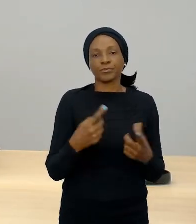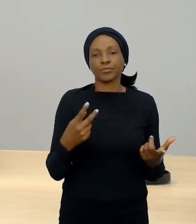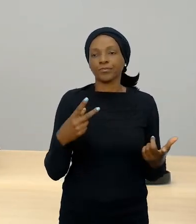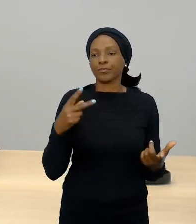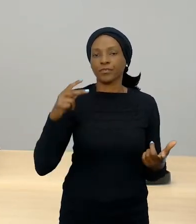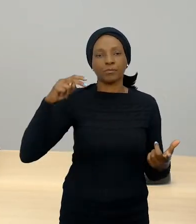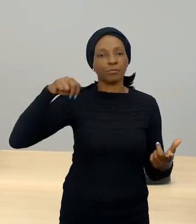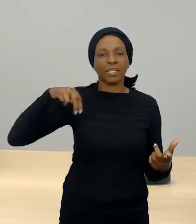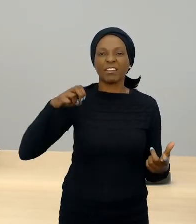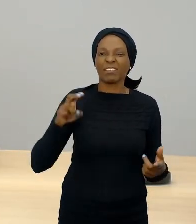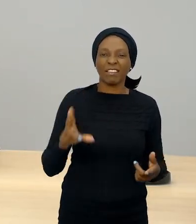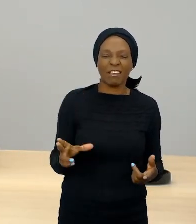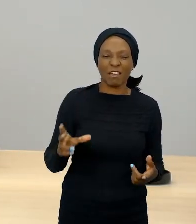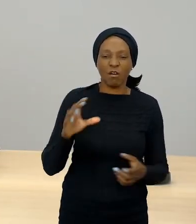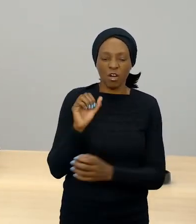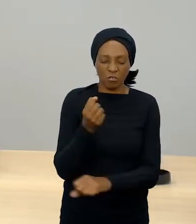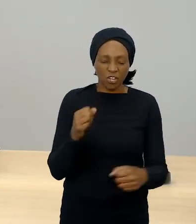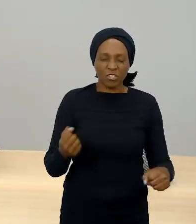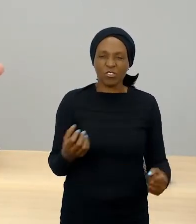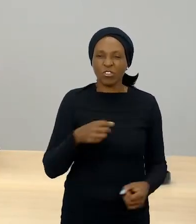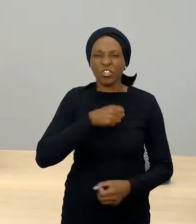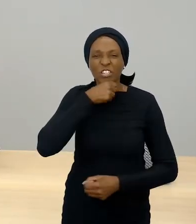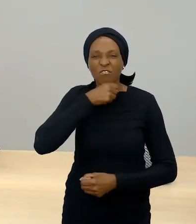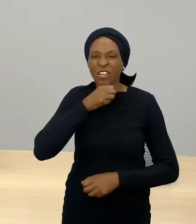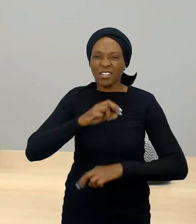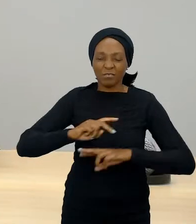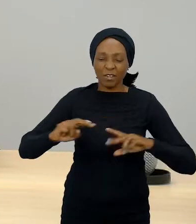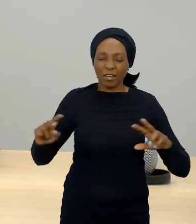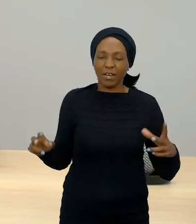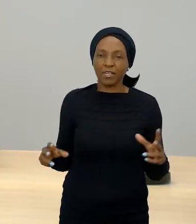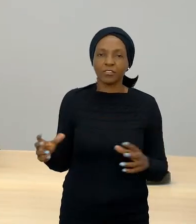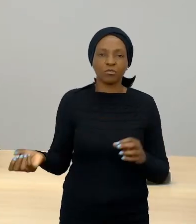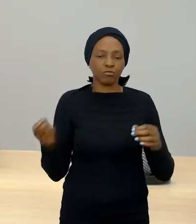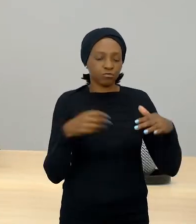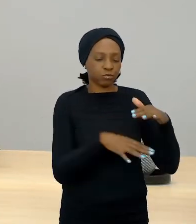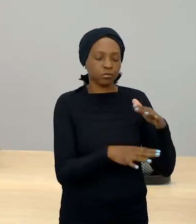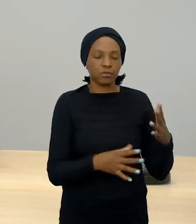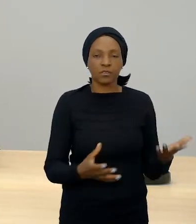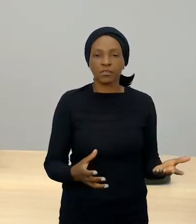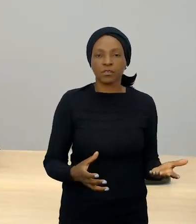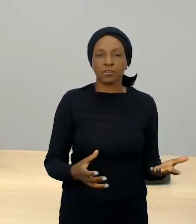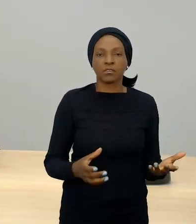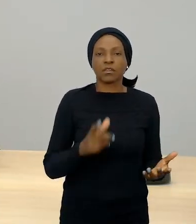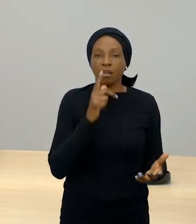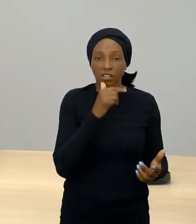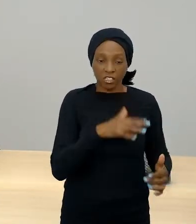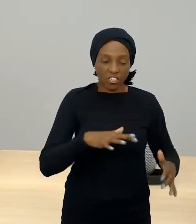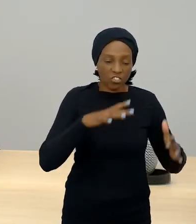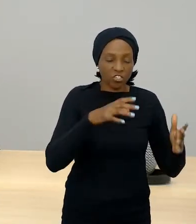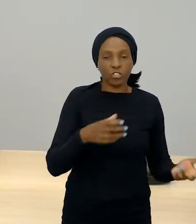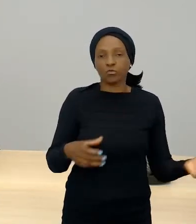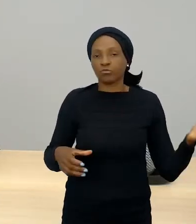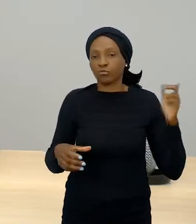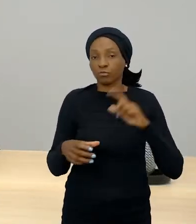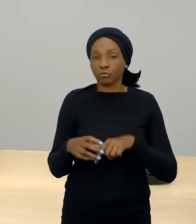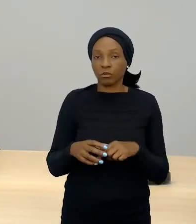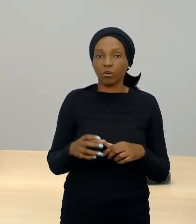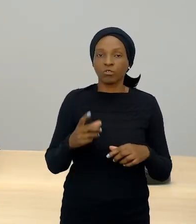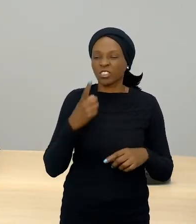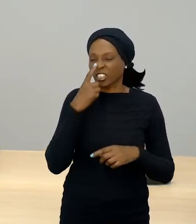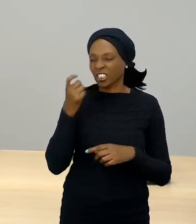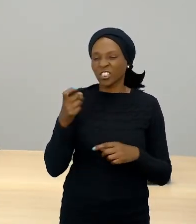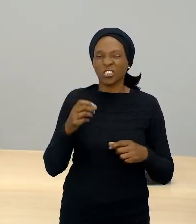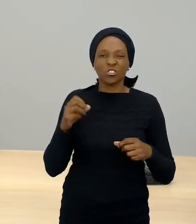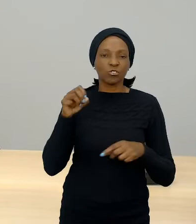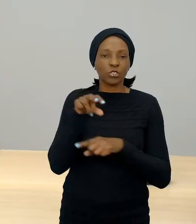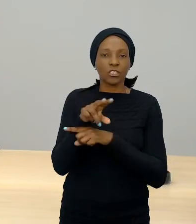vassoura velha, o fogão velho, volta tudo aí para a sua casa, né? Continuando, vai aparecer na